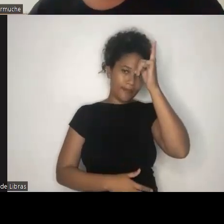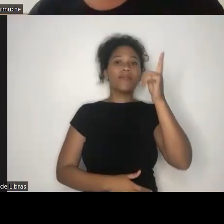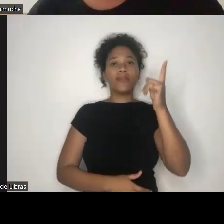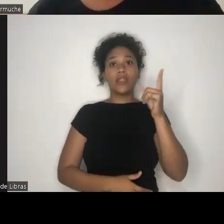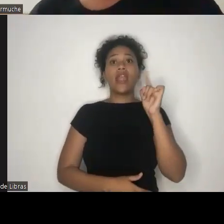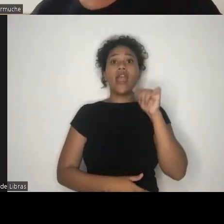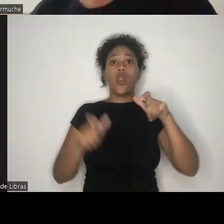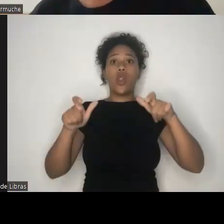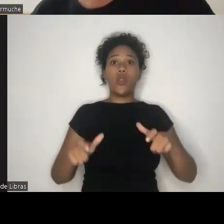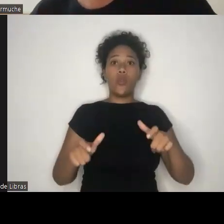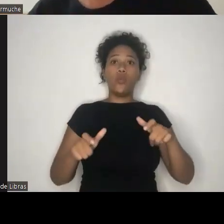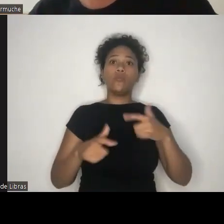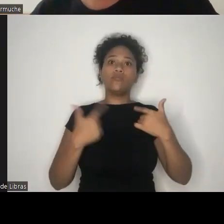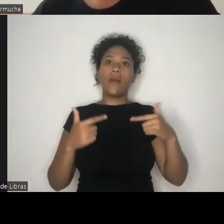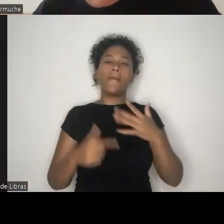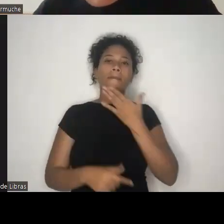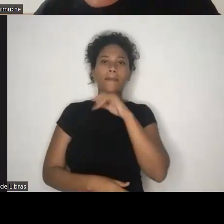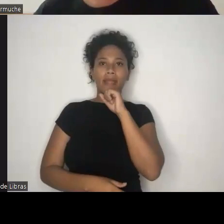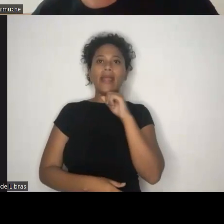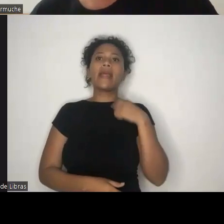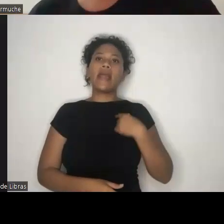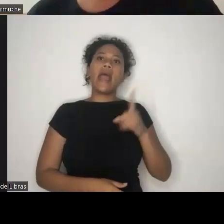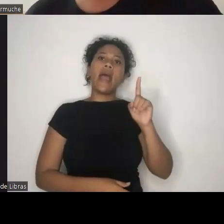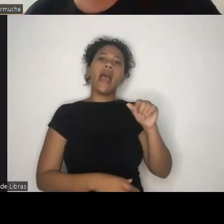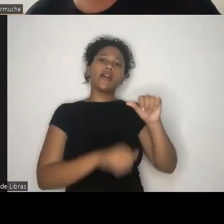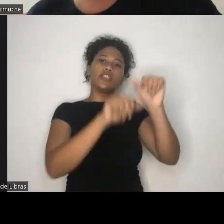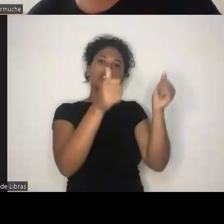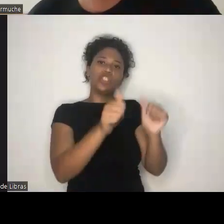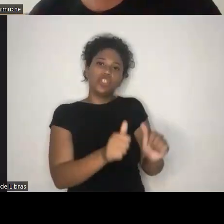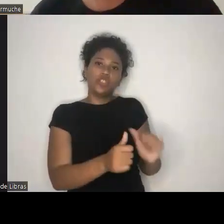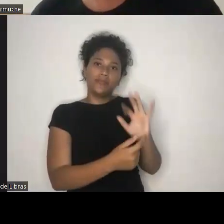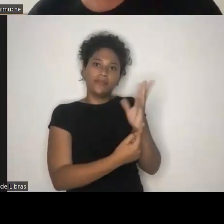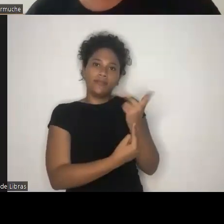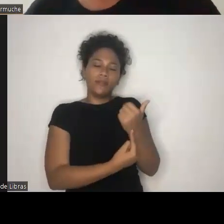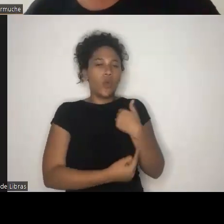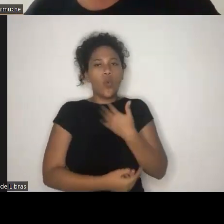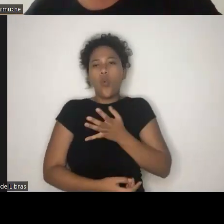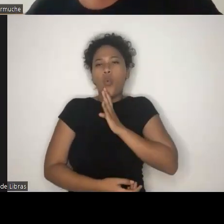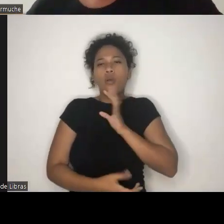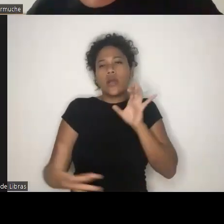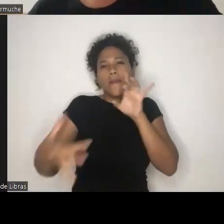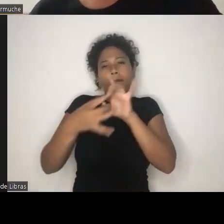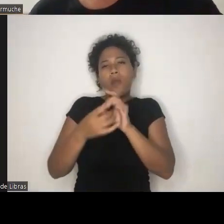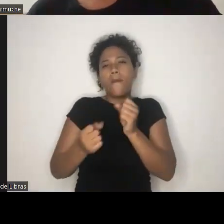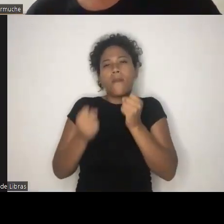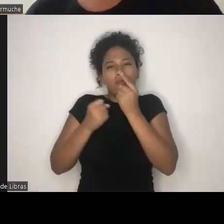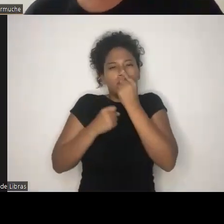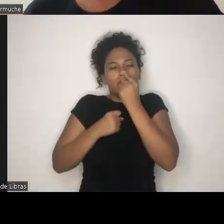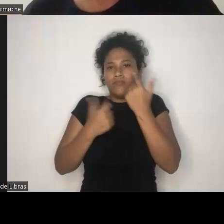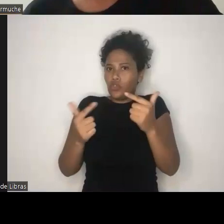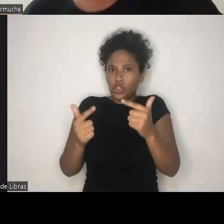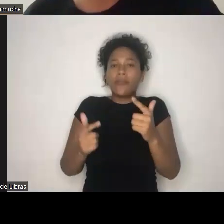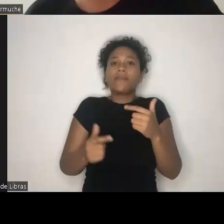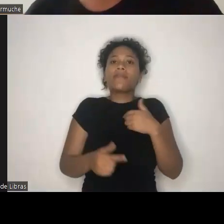o atelier do meu pai meu pai artista plástico Eu não conhecia muito bem ele a gente não tinha uma relação muito próxima e eu fui Passar